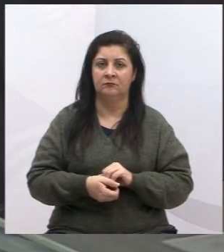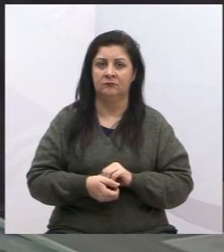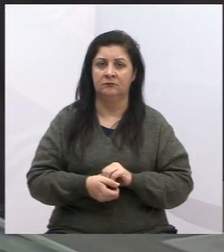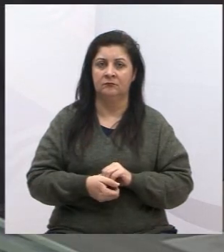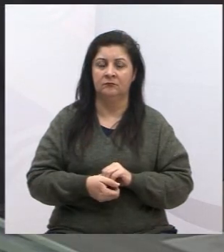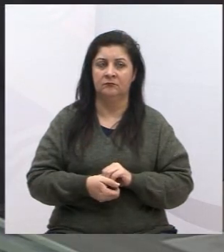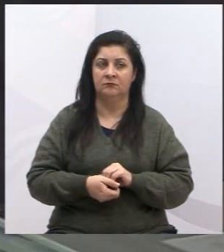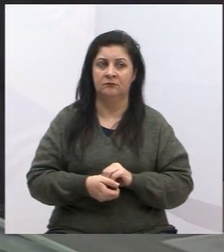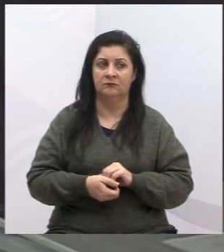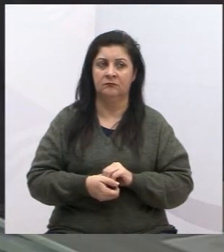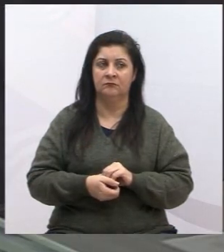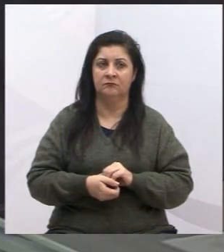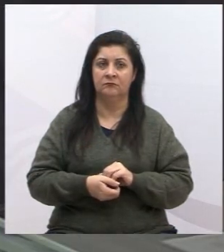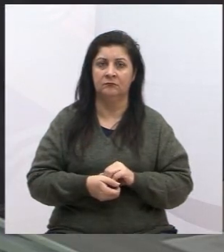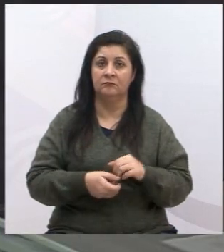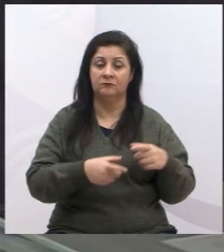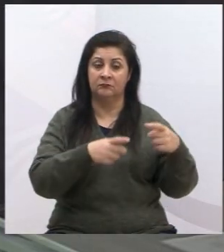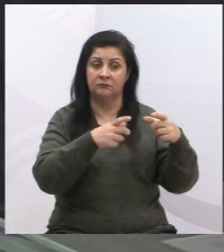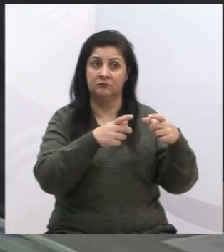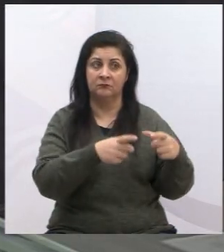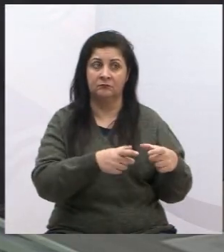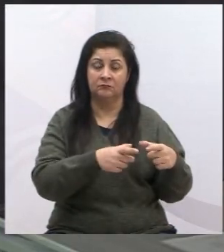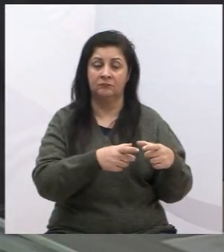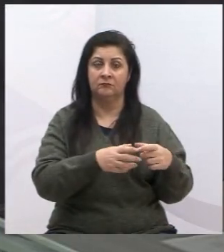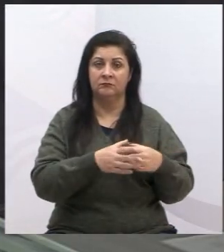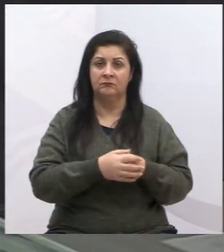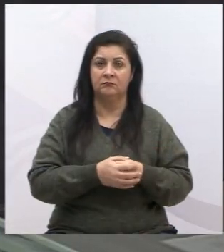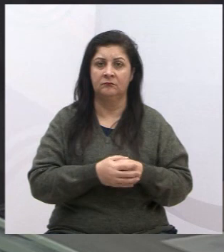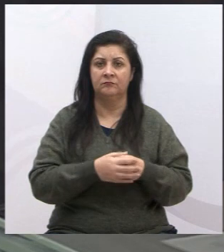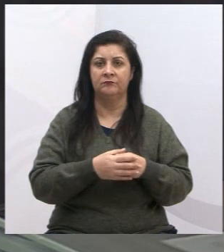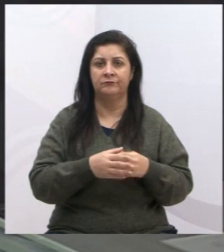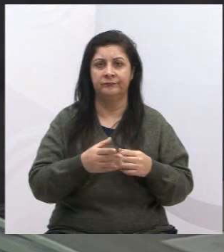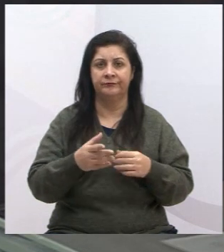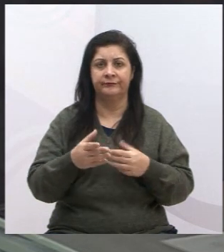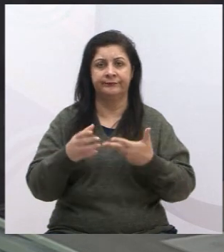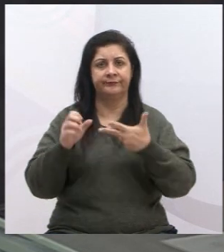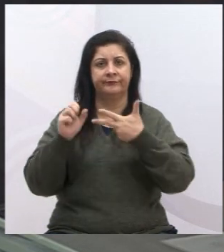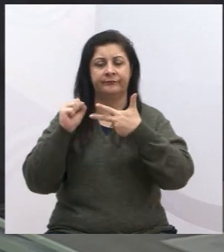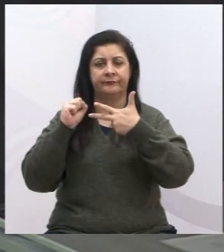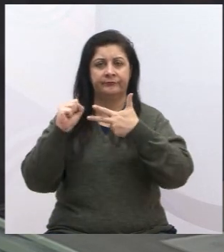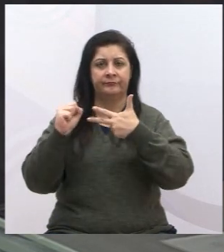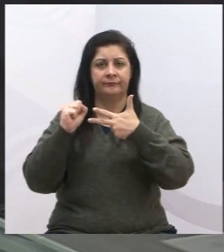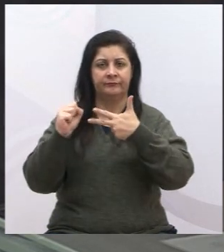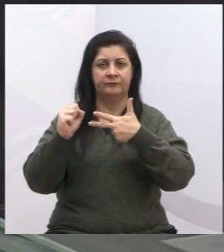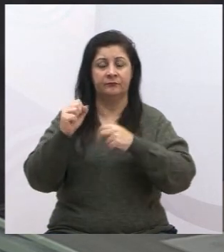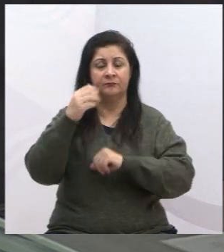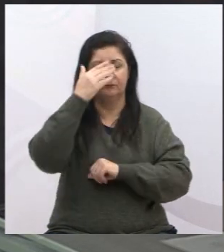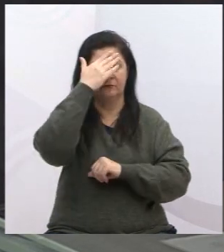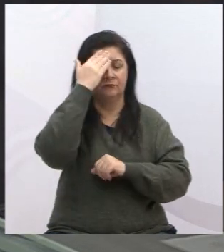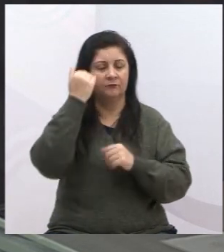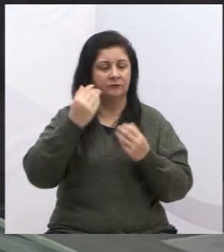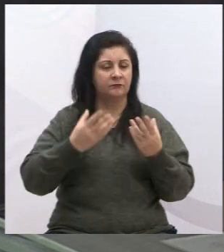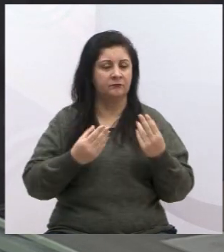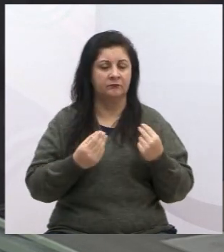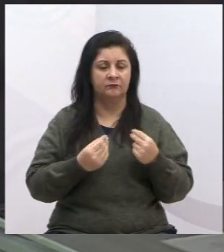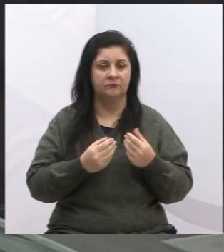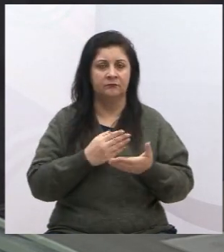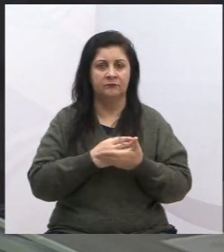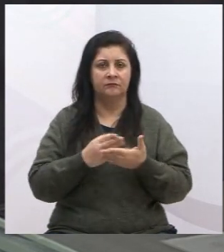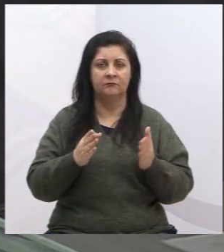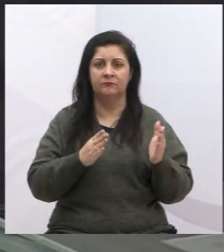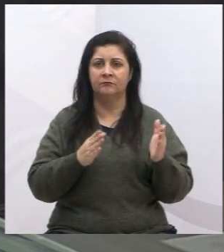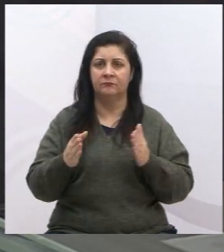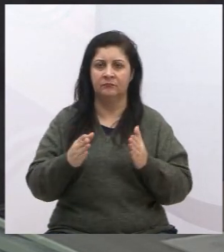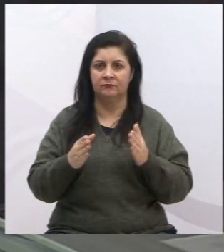da região oeste, depois do Rio, às vezes muito esquecida pelo poder público. A gente, no início do mandato, teve aí a